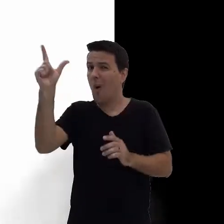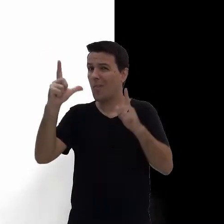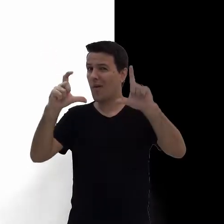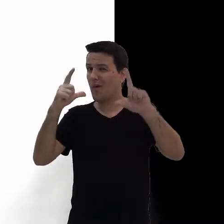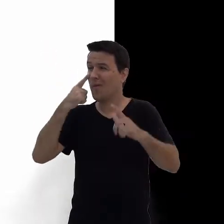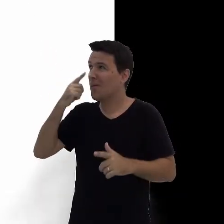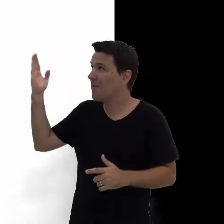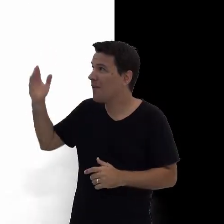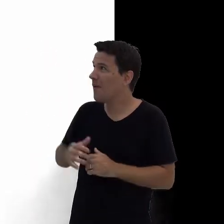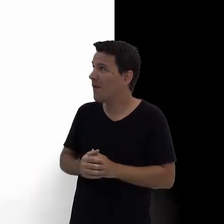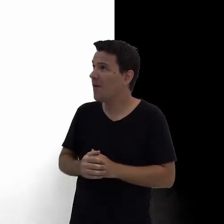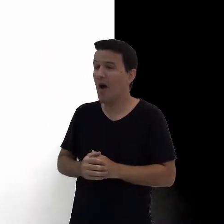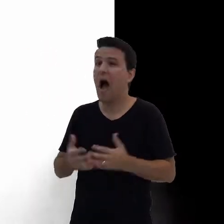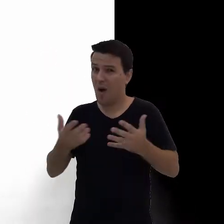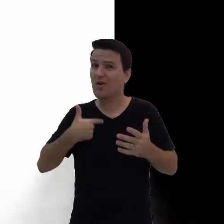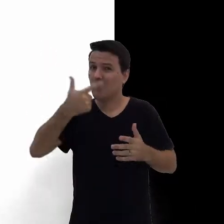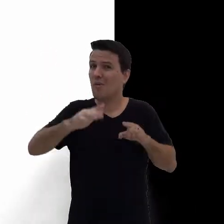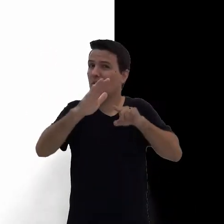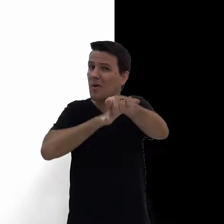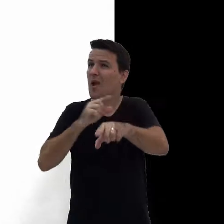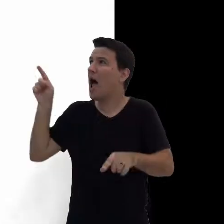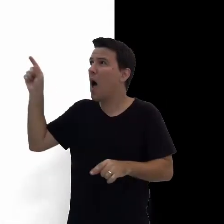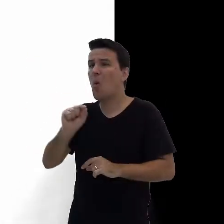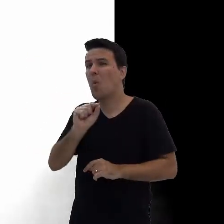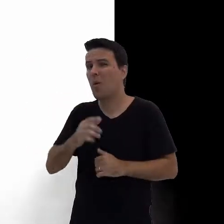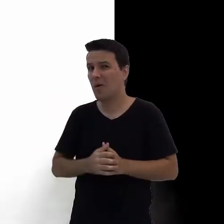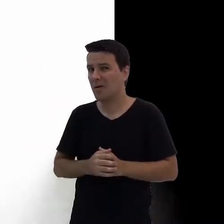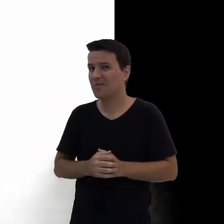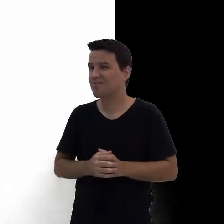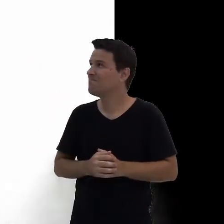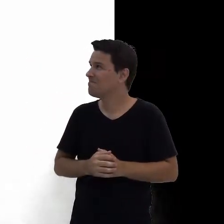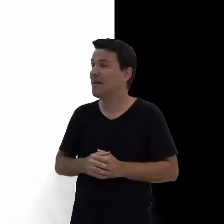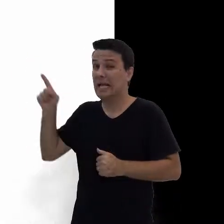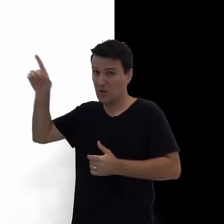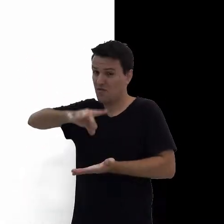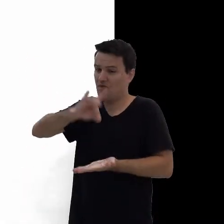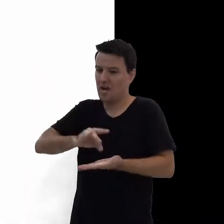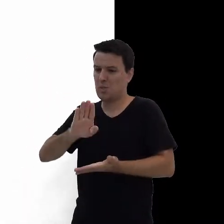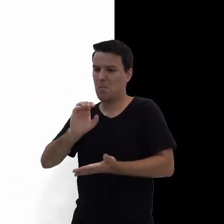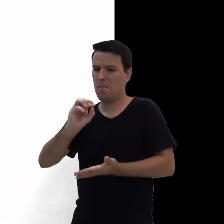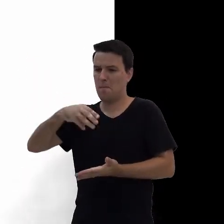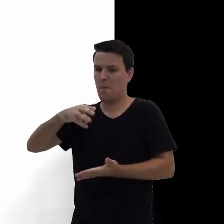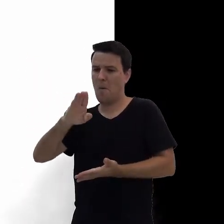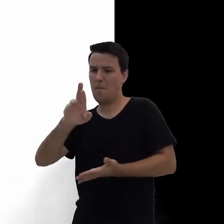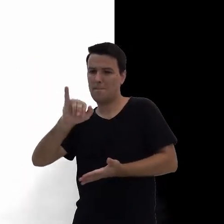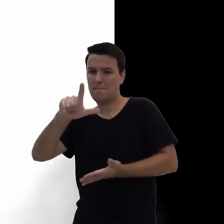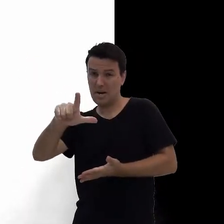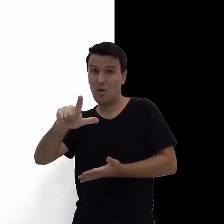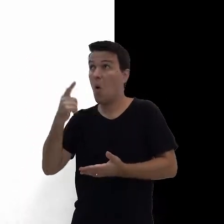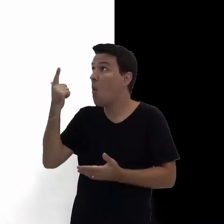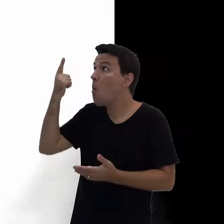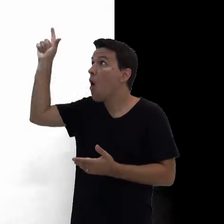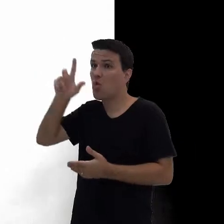figura, essa aqui. E agora eu pergunto de novo, o que é isso? Isso sim é Bombril.